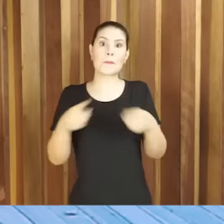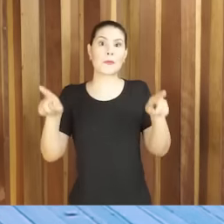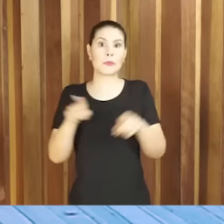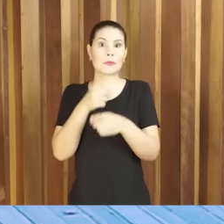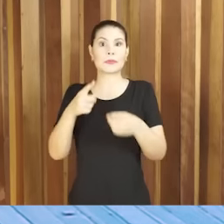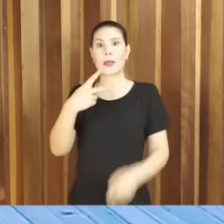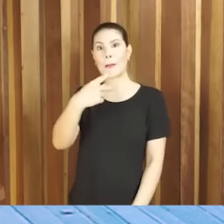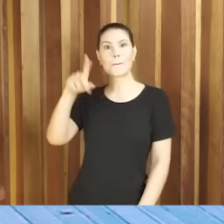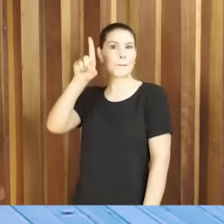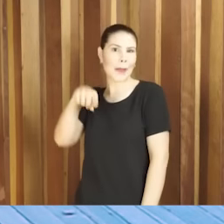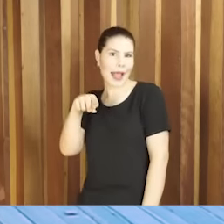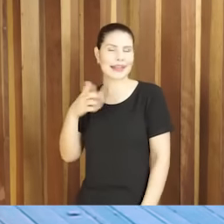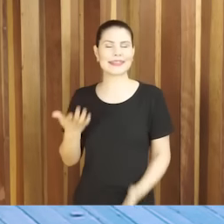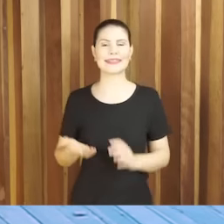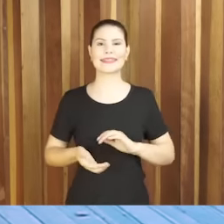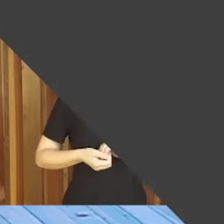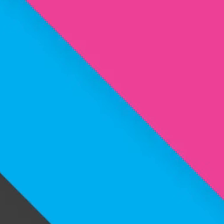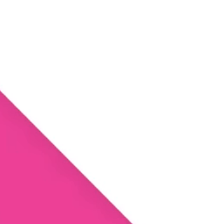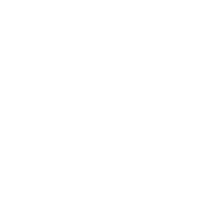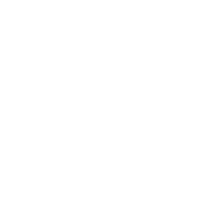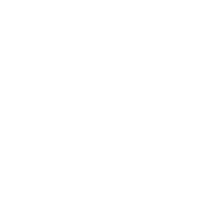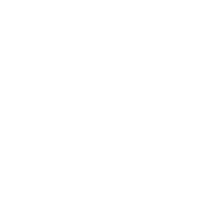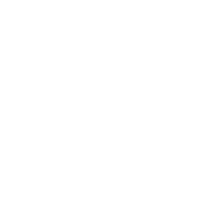a dança do nosso pezinho.